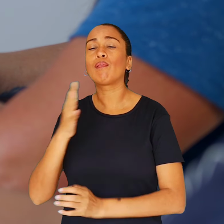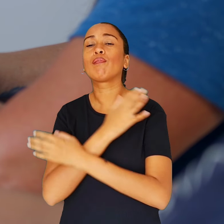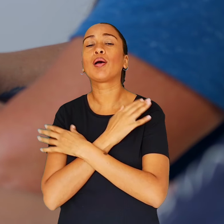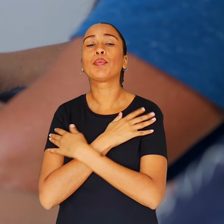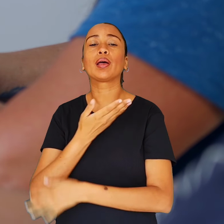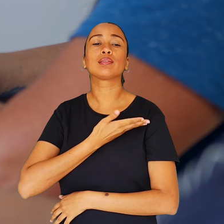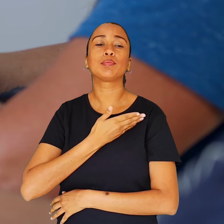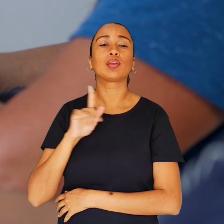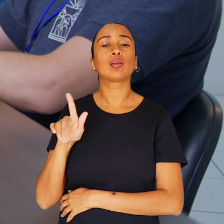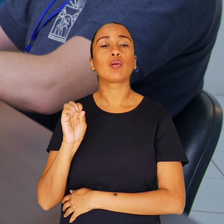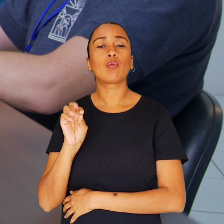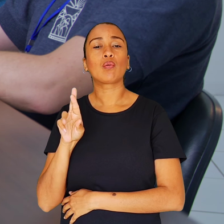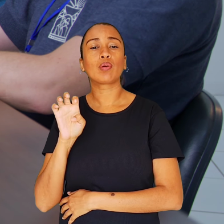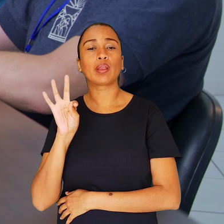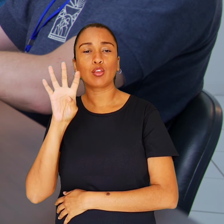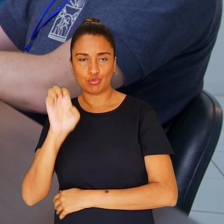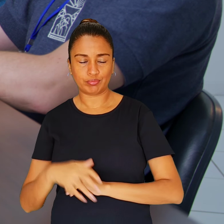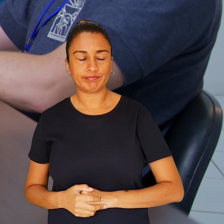lá pra Corete, né? Tchau.